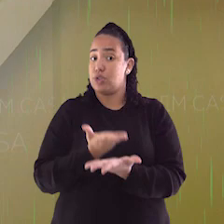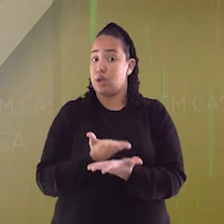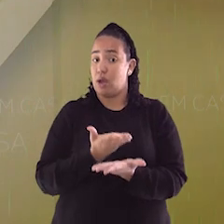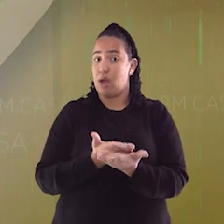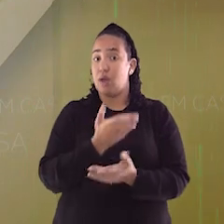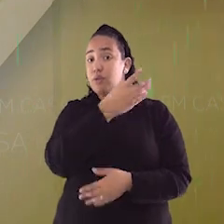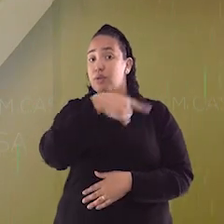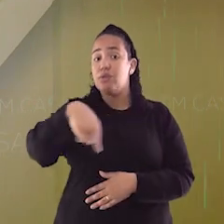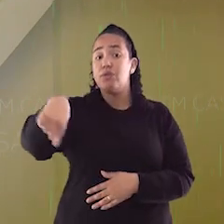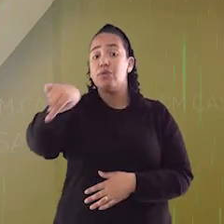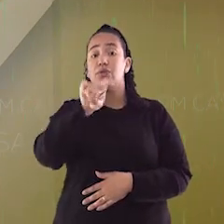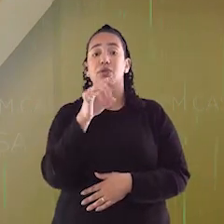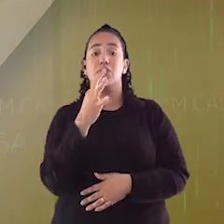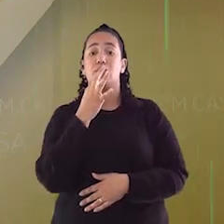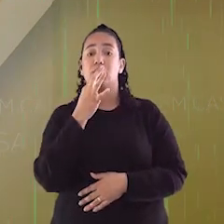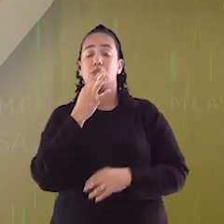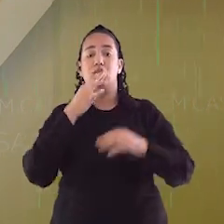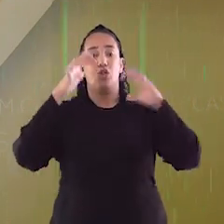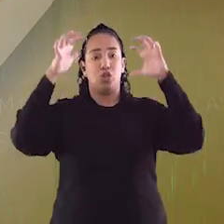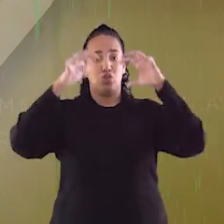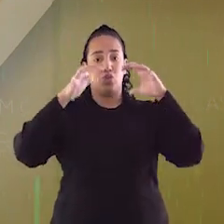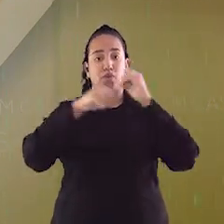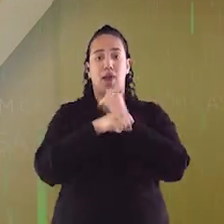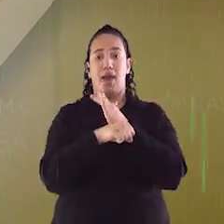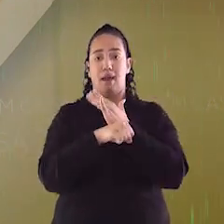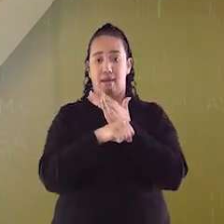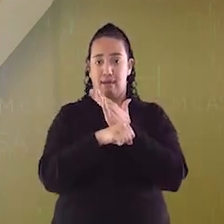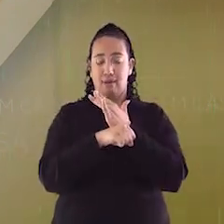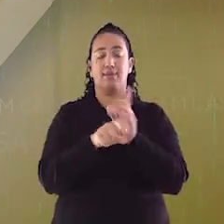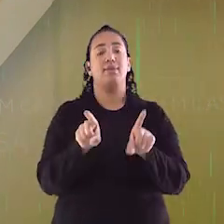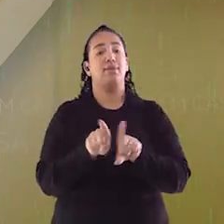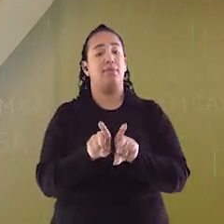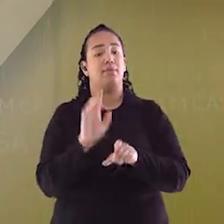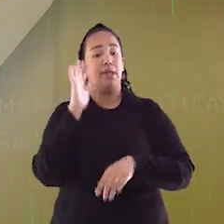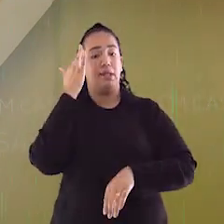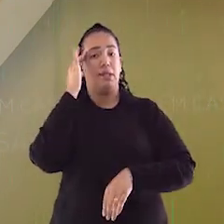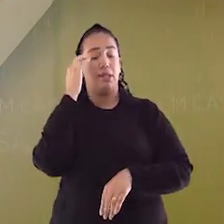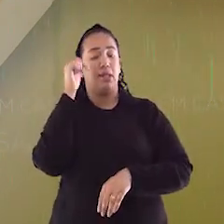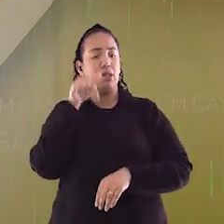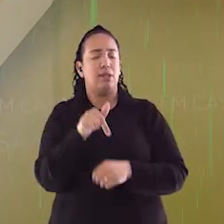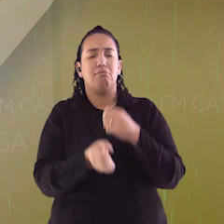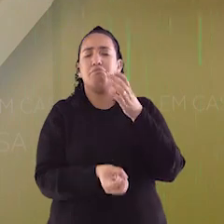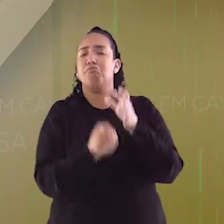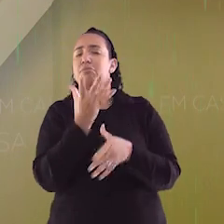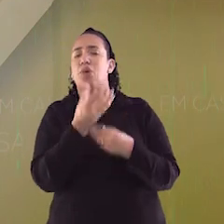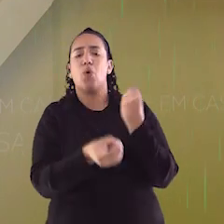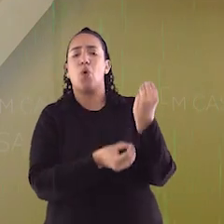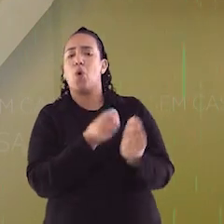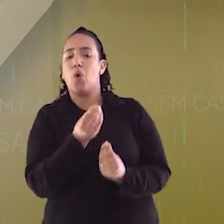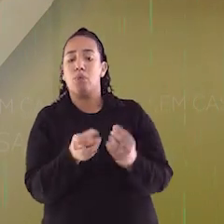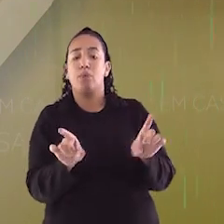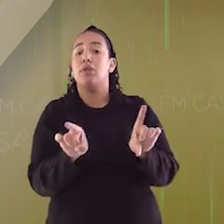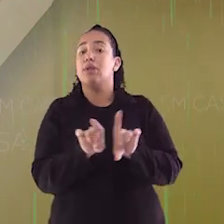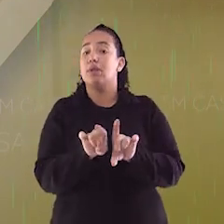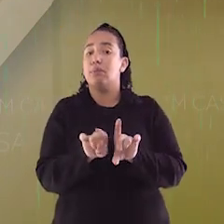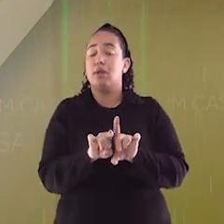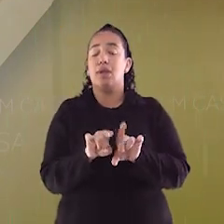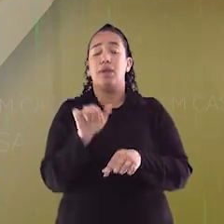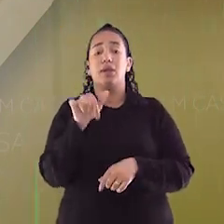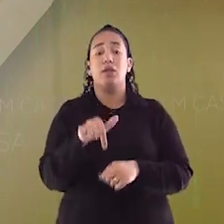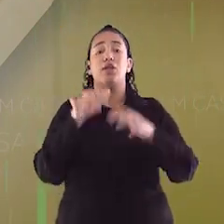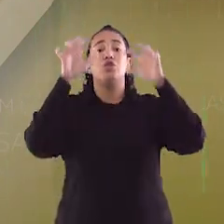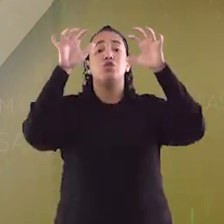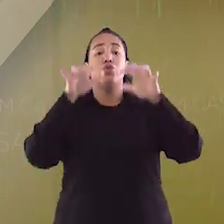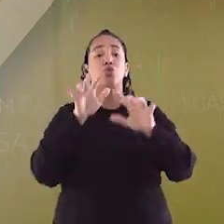hoje, nós vamos conhecer o fenômeno da chuva ácida, entender como ocorre esse fenômeno e conhecer